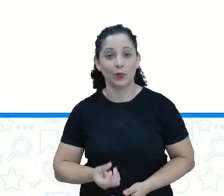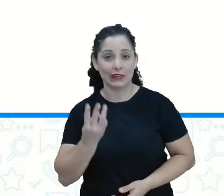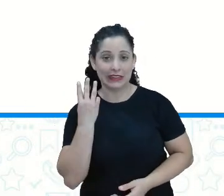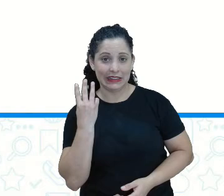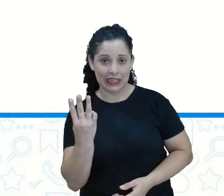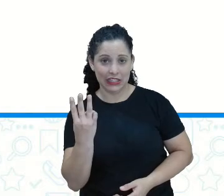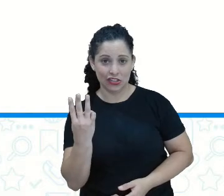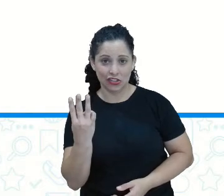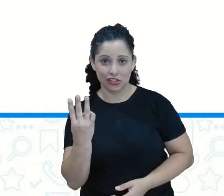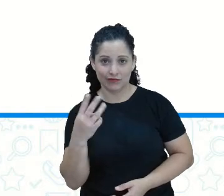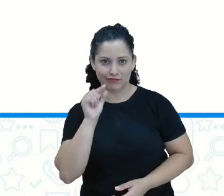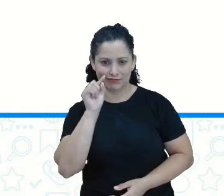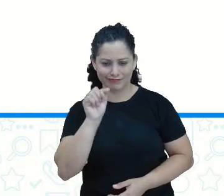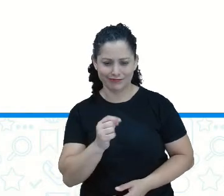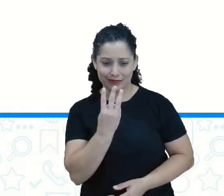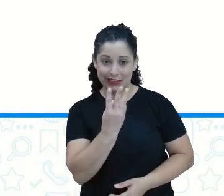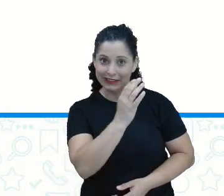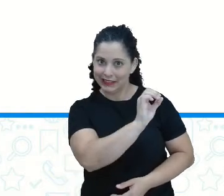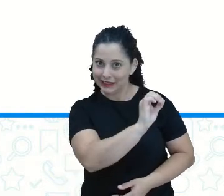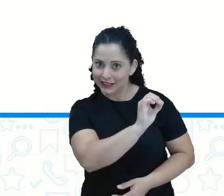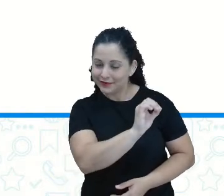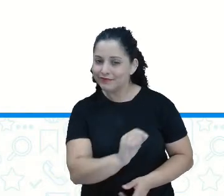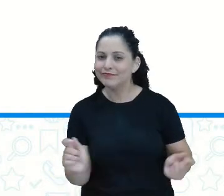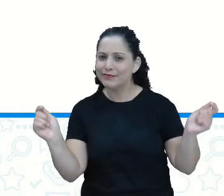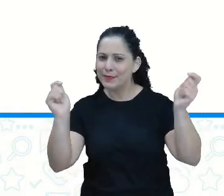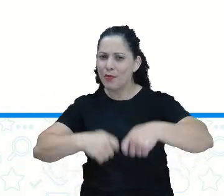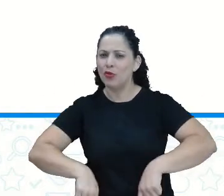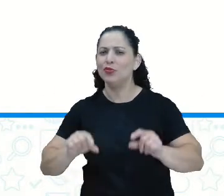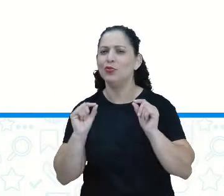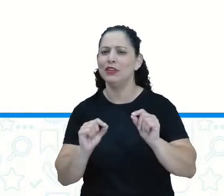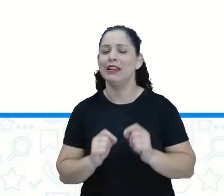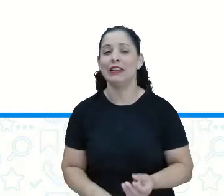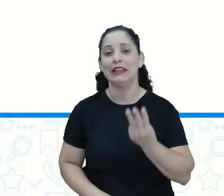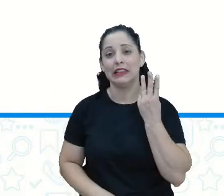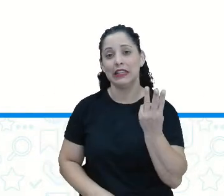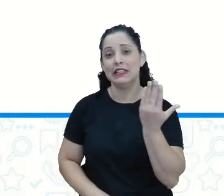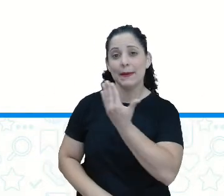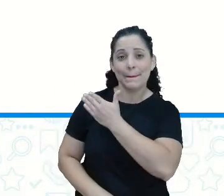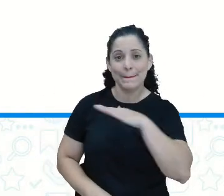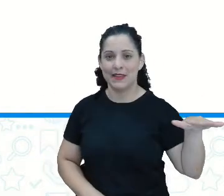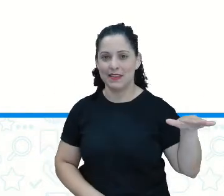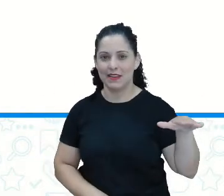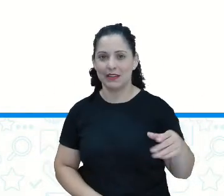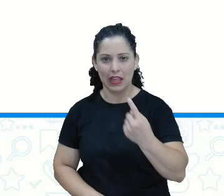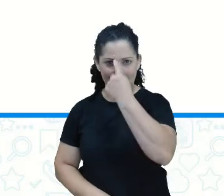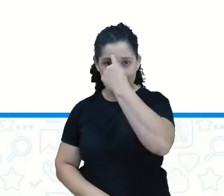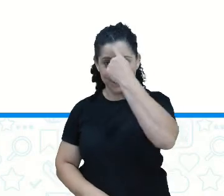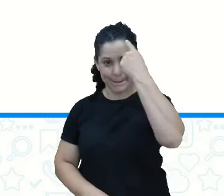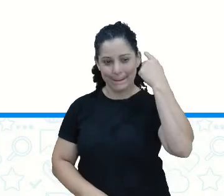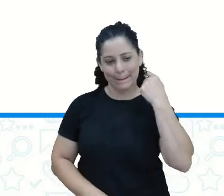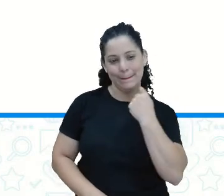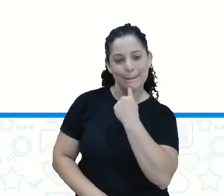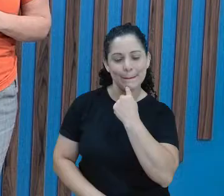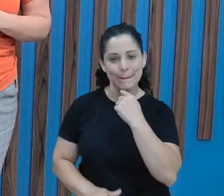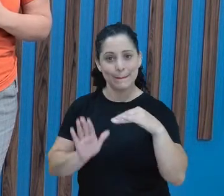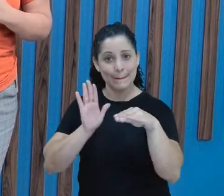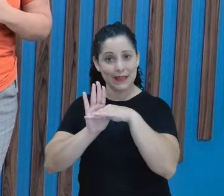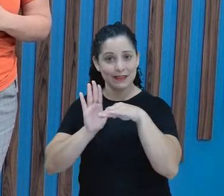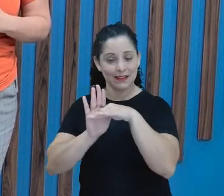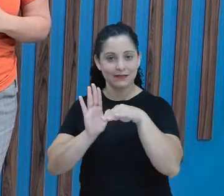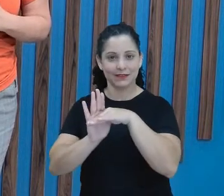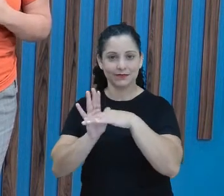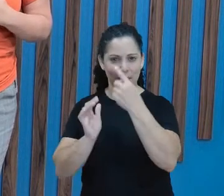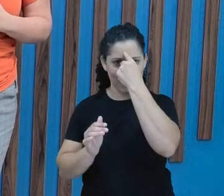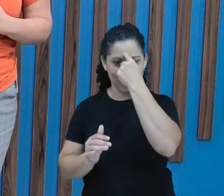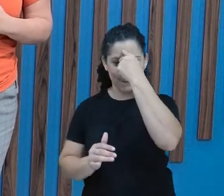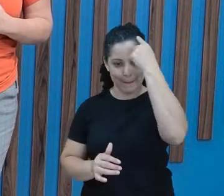3h30, que falamos que pode ser também 3h30, porque 30 aí é a metade de 60. Então,